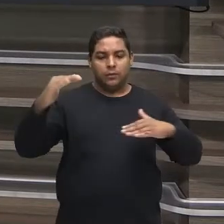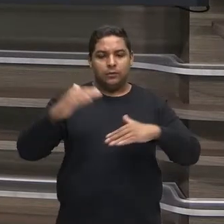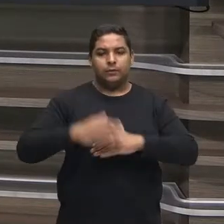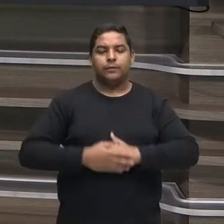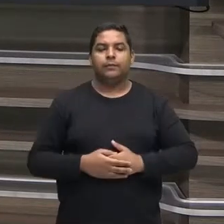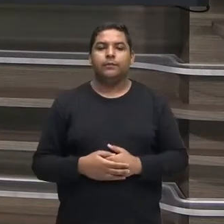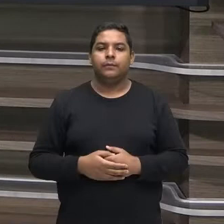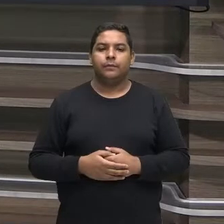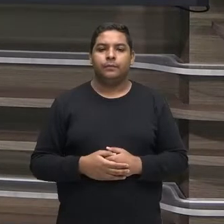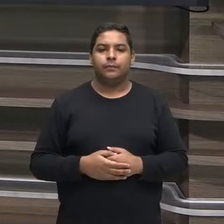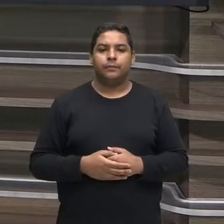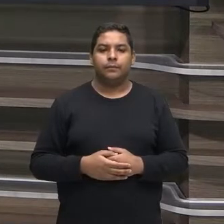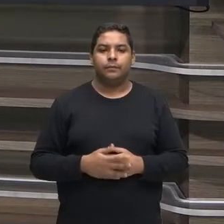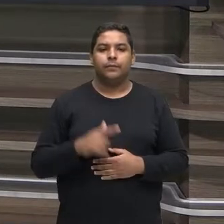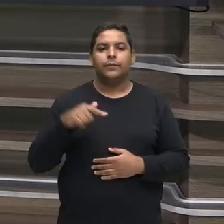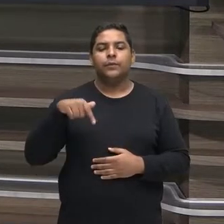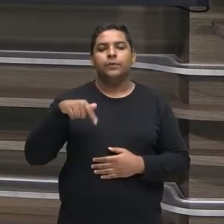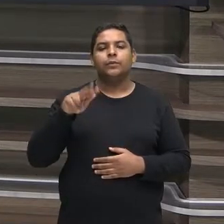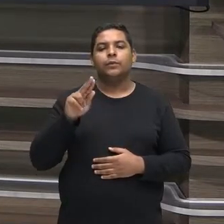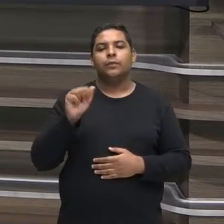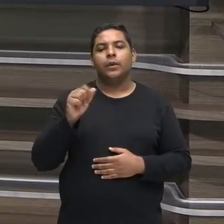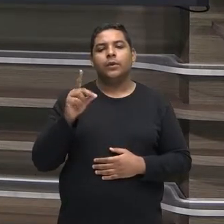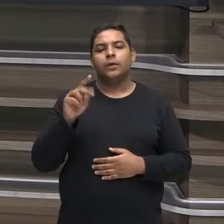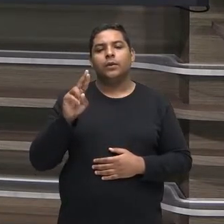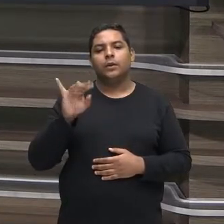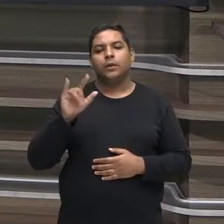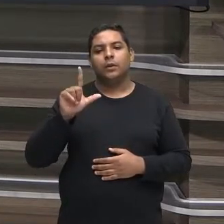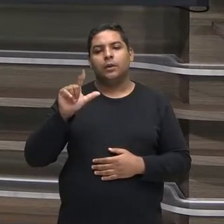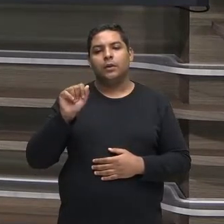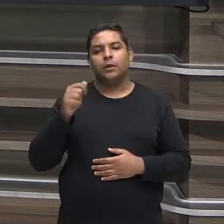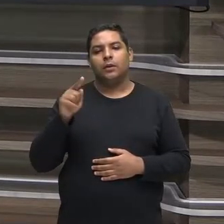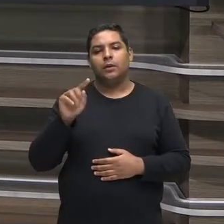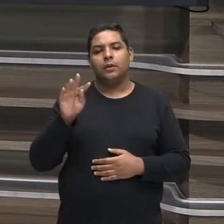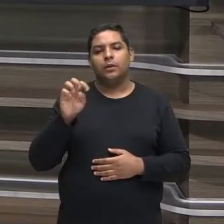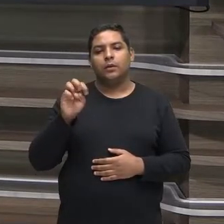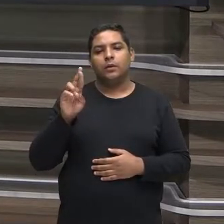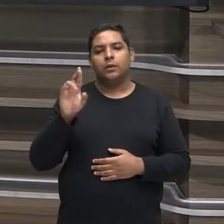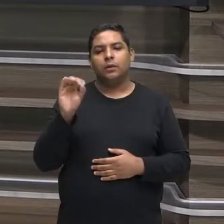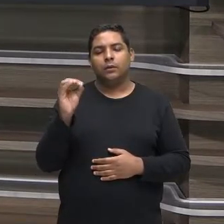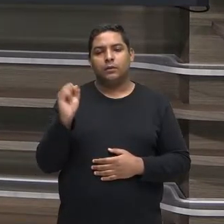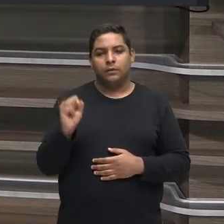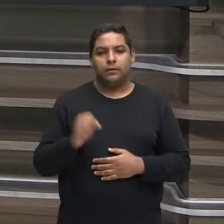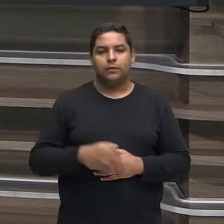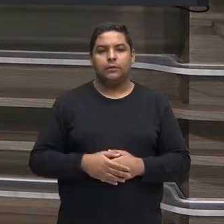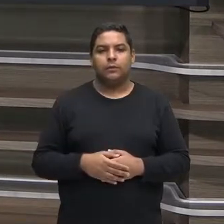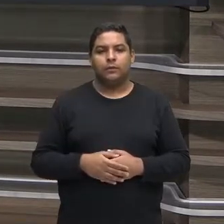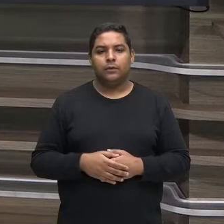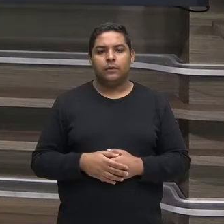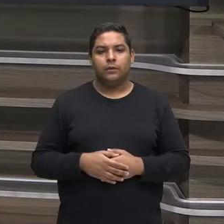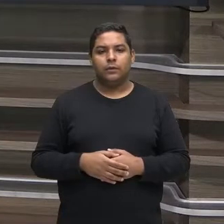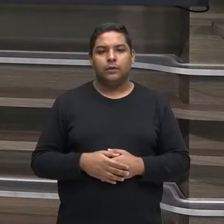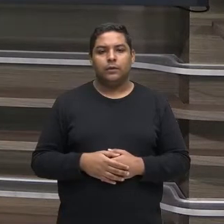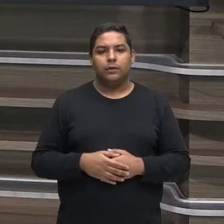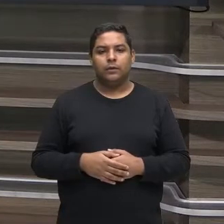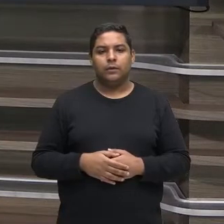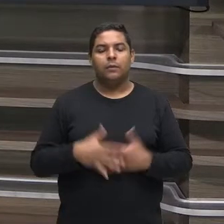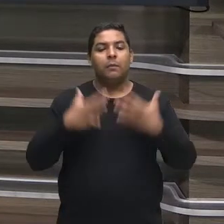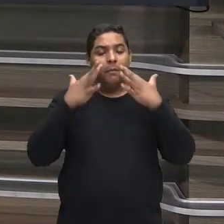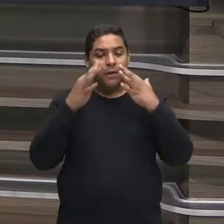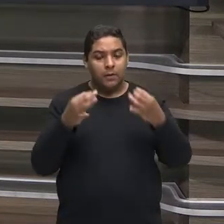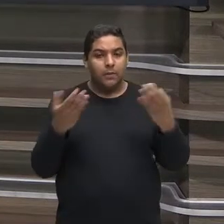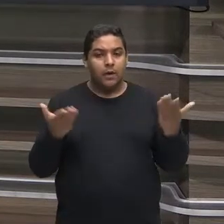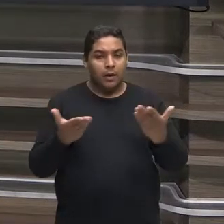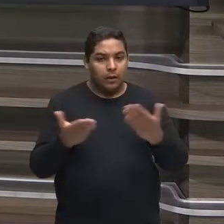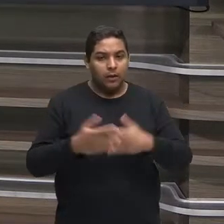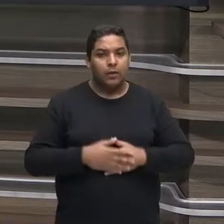quadriláteros, ok? Então, veja bem, o que é que nós vimos a respeito do trapézio? Nós vimos que o trapézio,